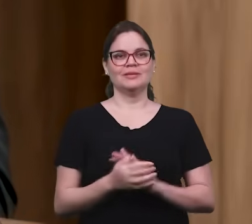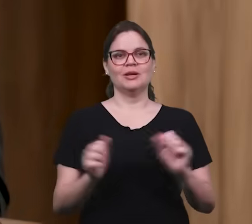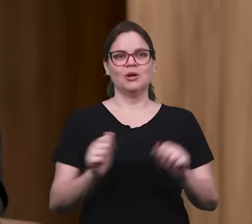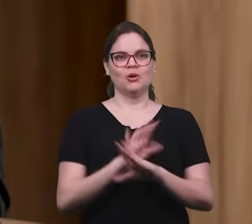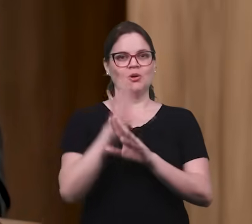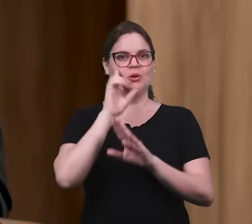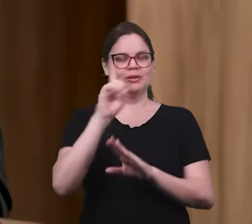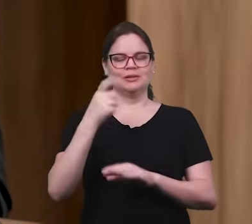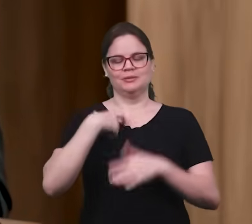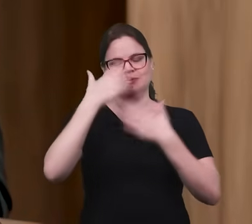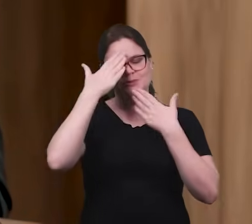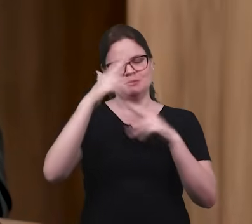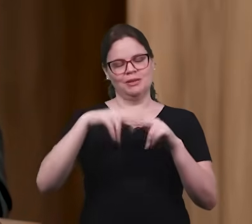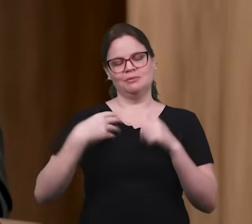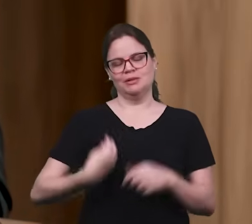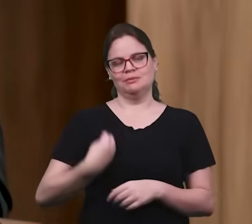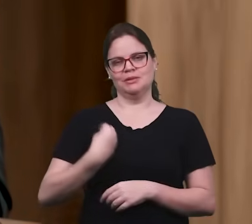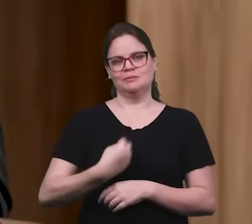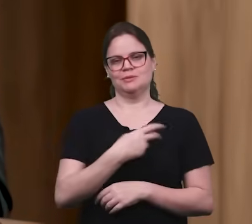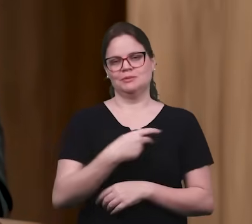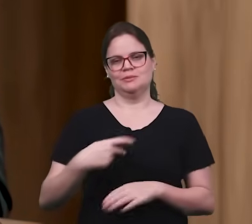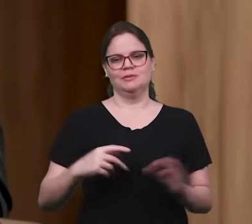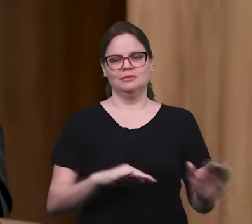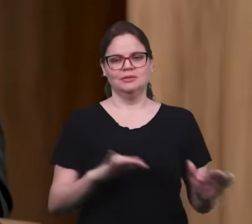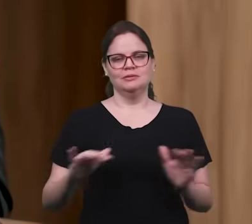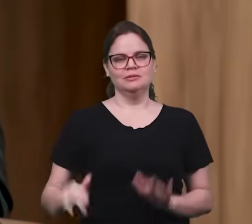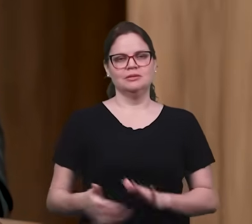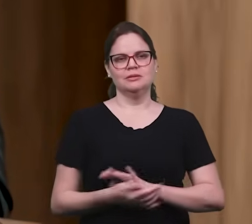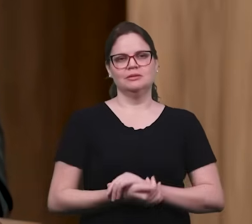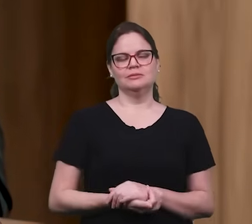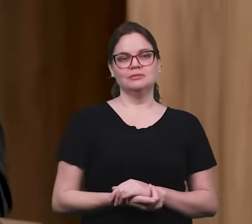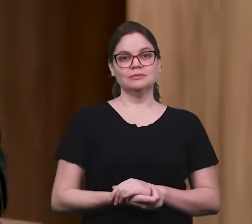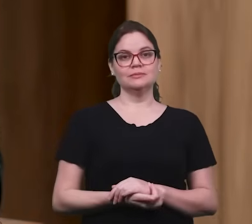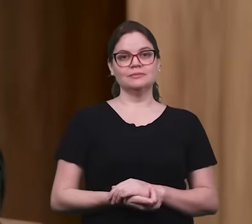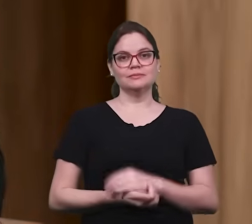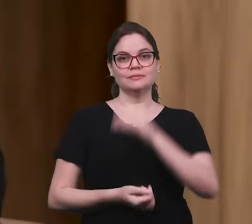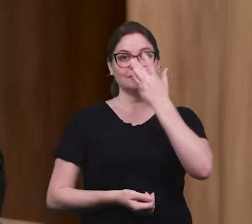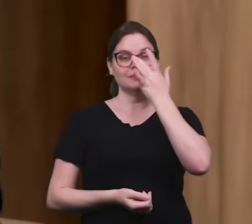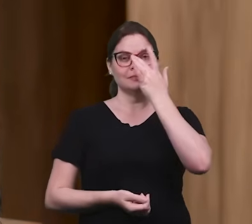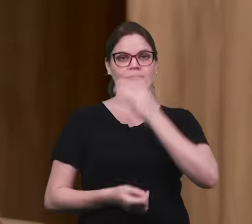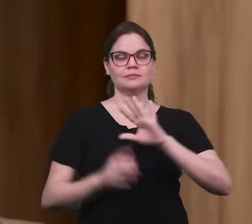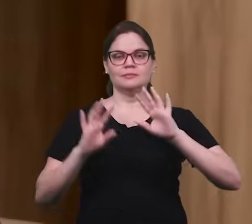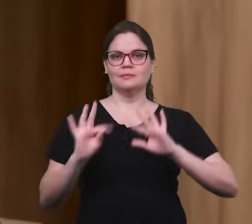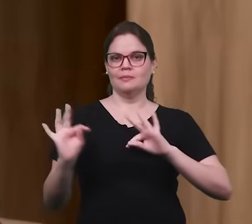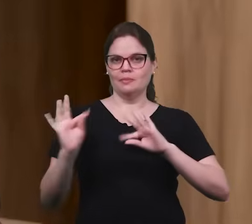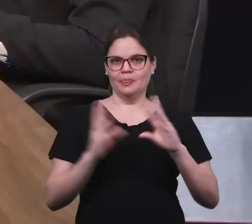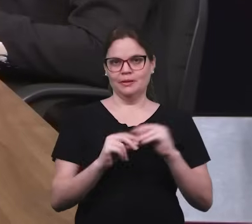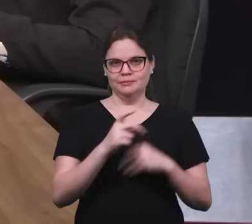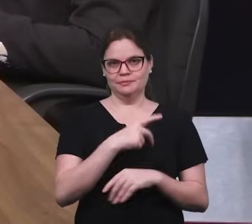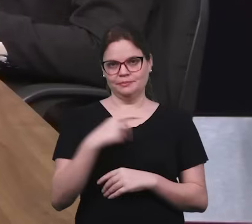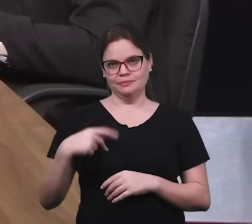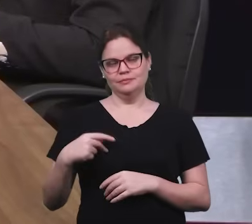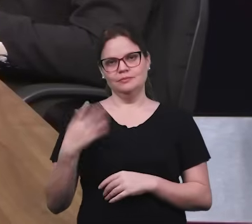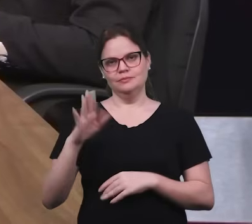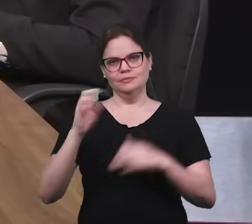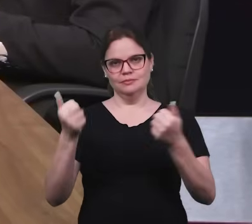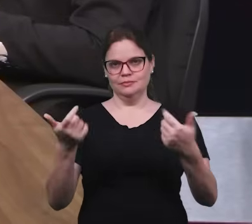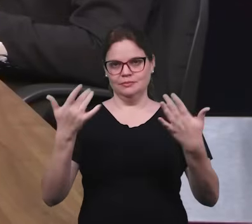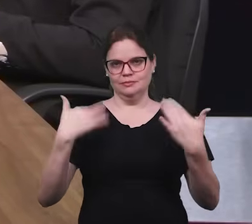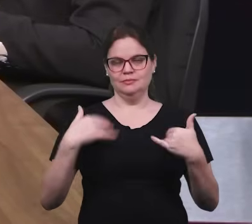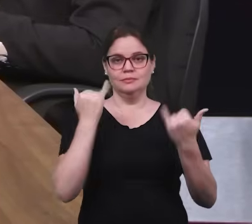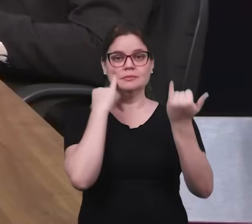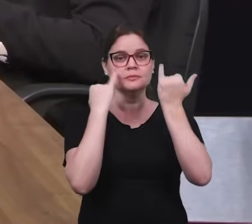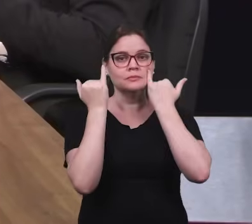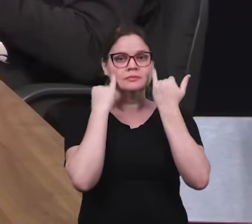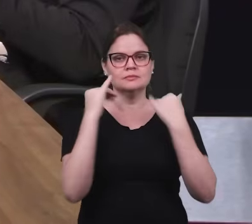pela participação, pastor Wellington. Olha, pastor Tiago, dentro disso tudo que o pastor Wellington trouxe para nós de informação, eu gostaria